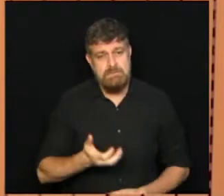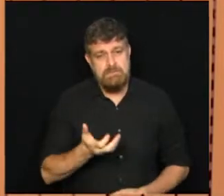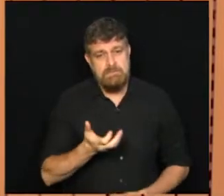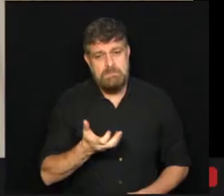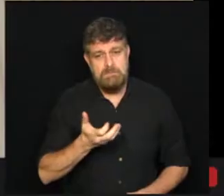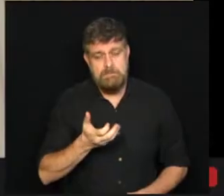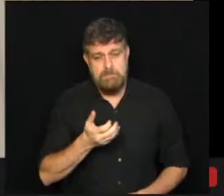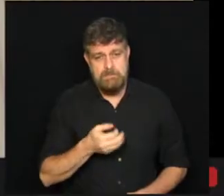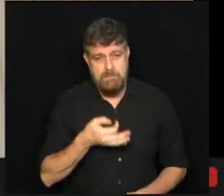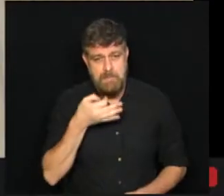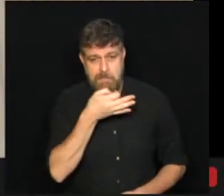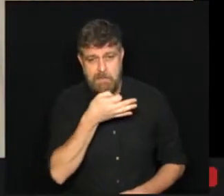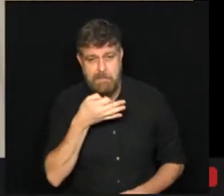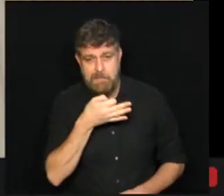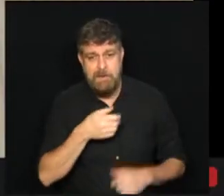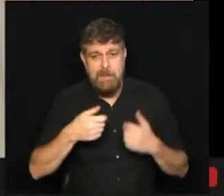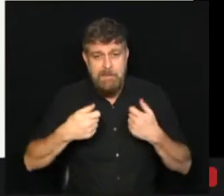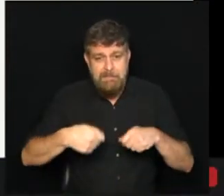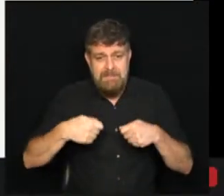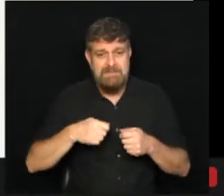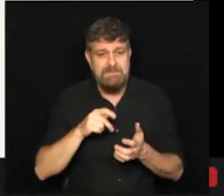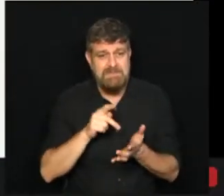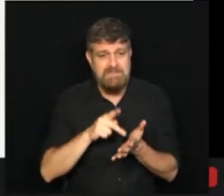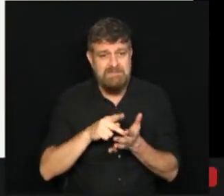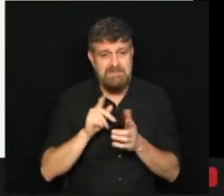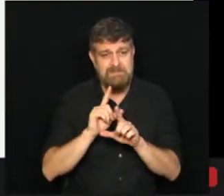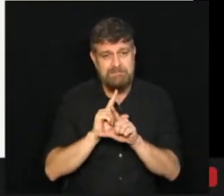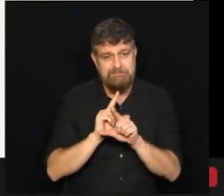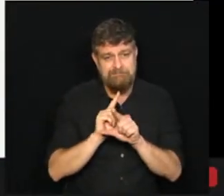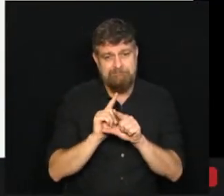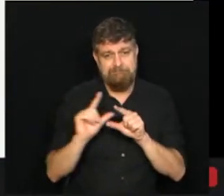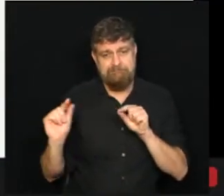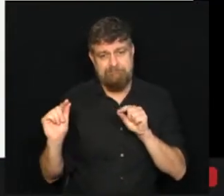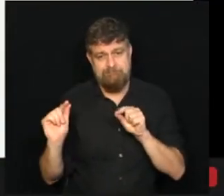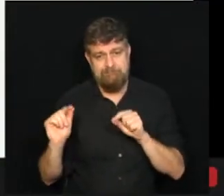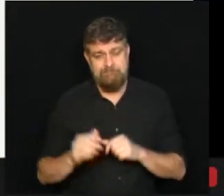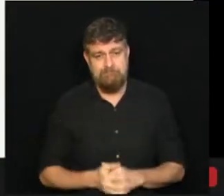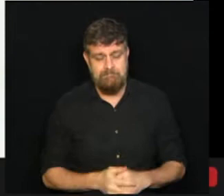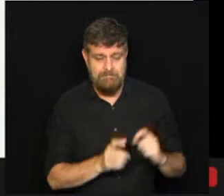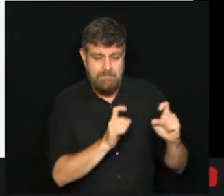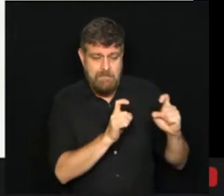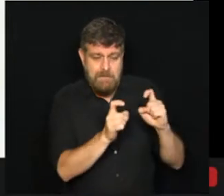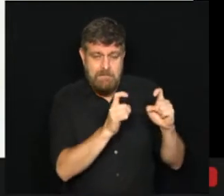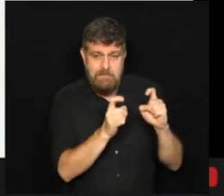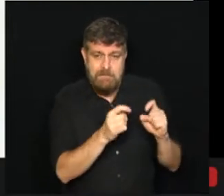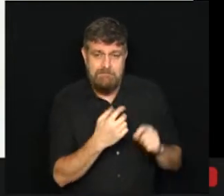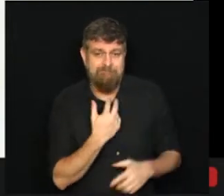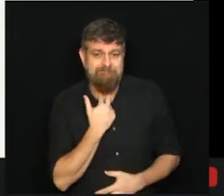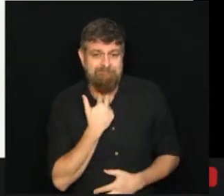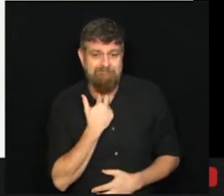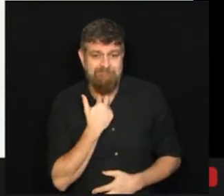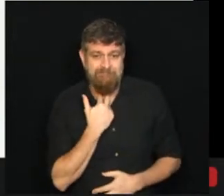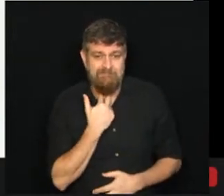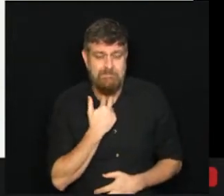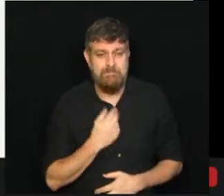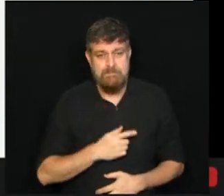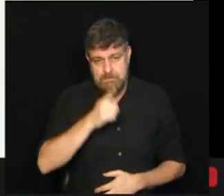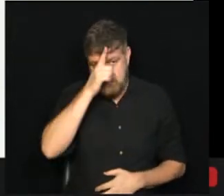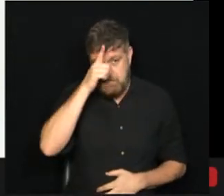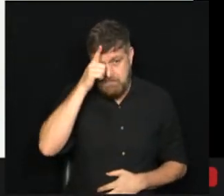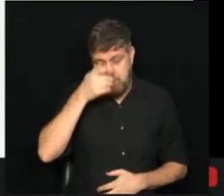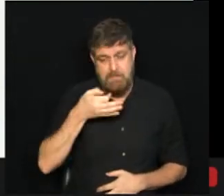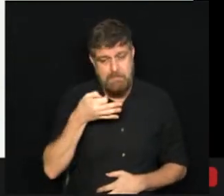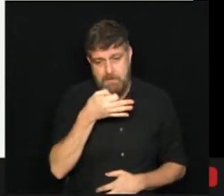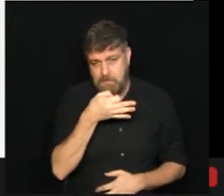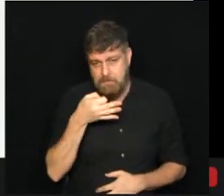eu preciso realmente me ausentar da nossa reunião. O que o vereador Gustavo Peta falou é